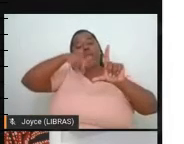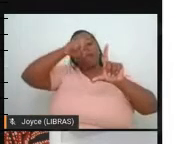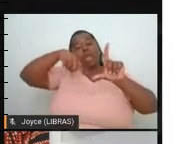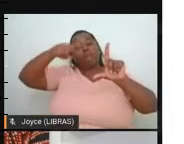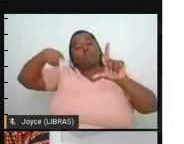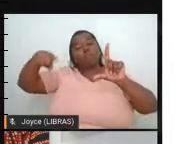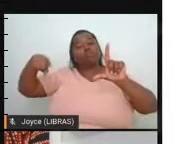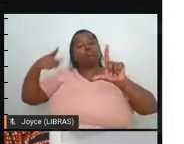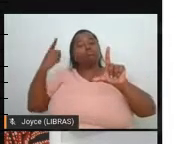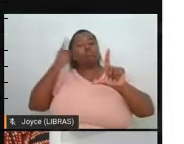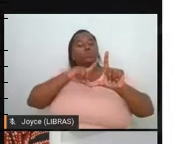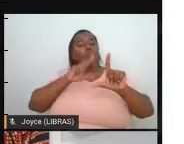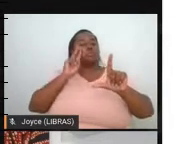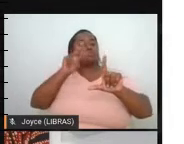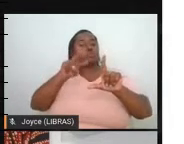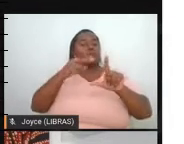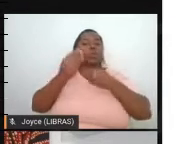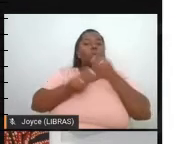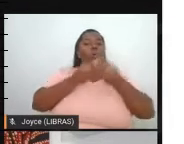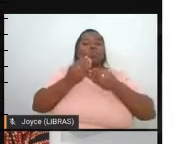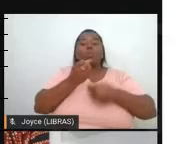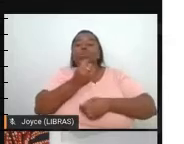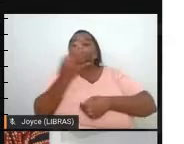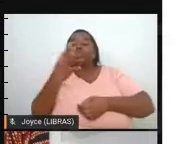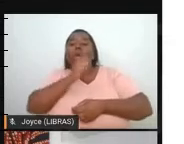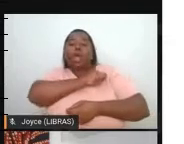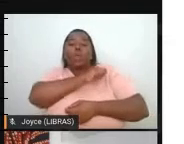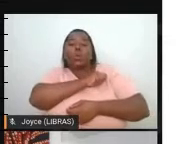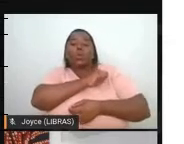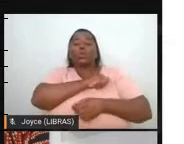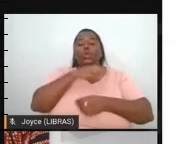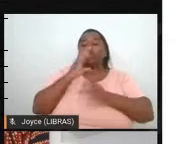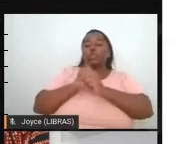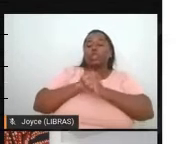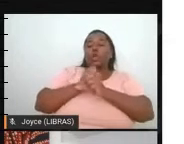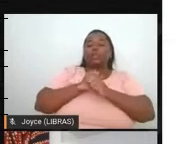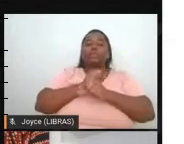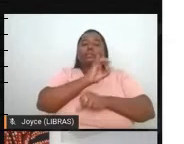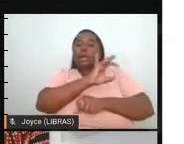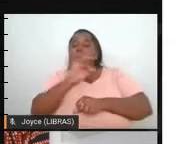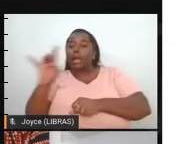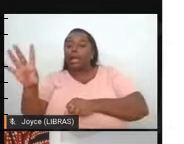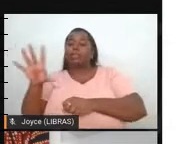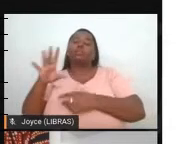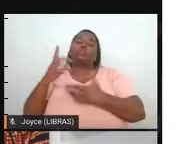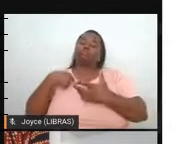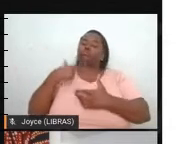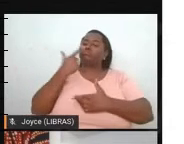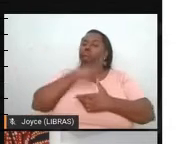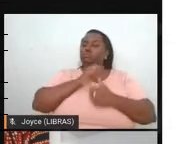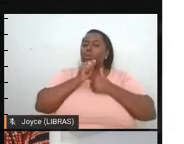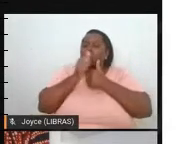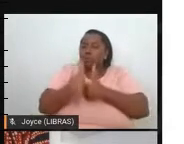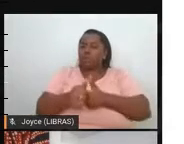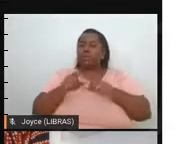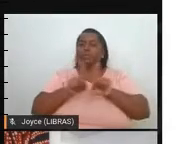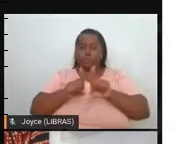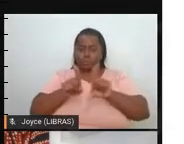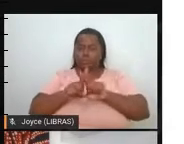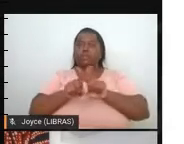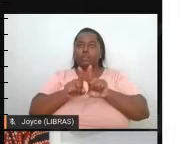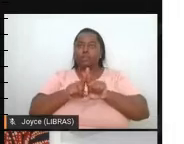ver o número de alunos por faixa de nota, então, quanto cada aluno ficou com cada nota. Então,